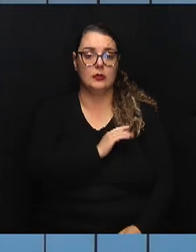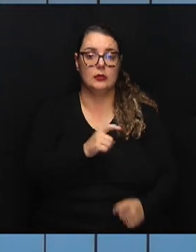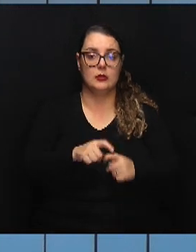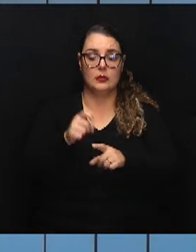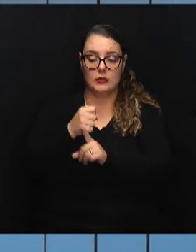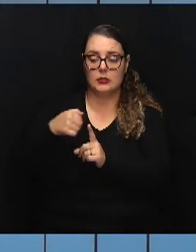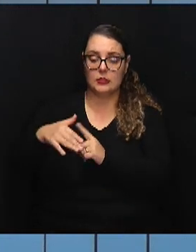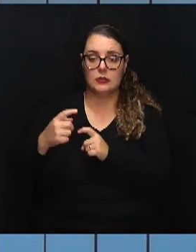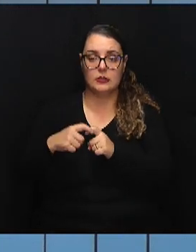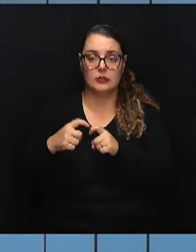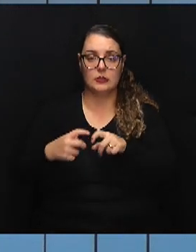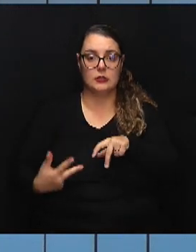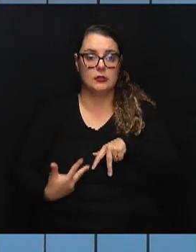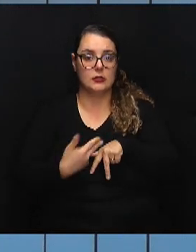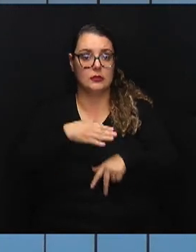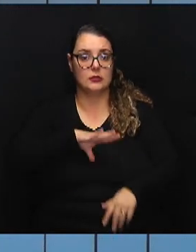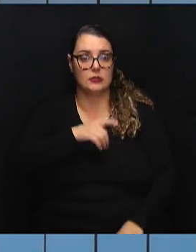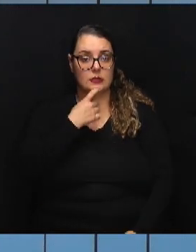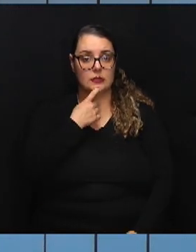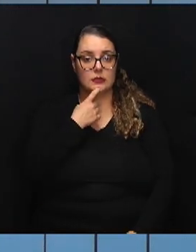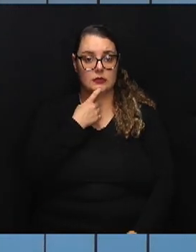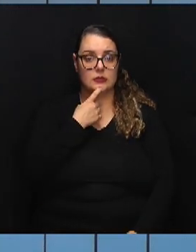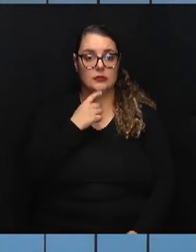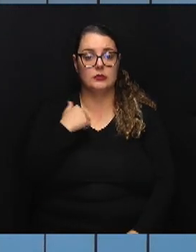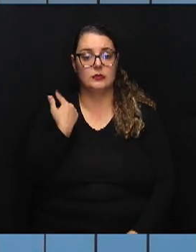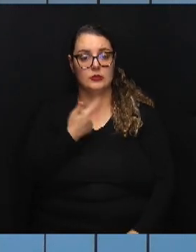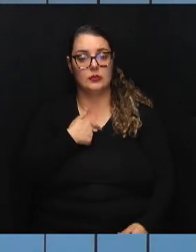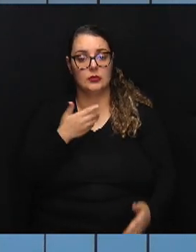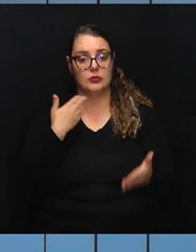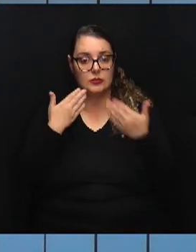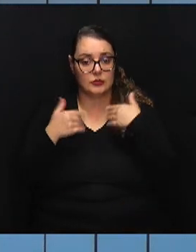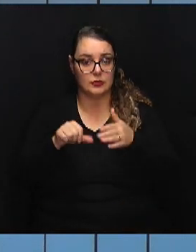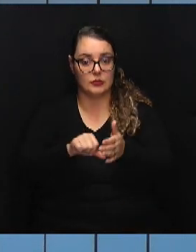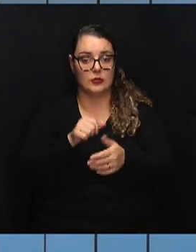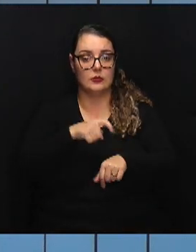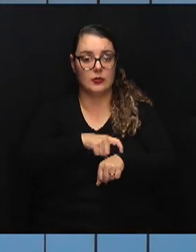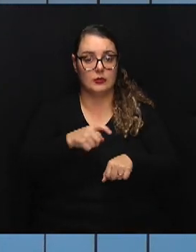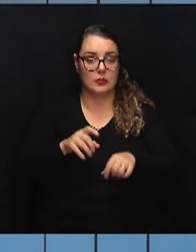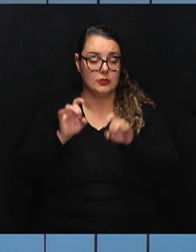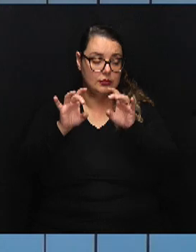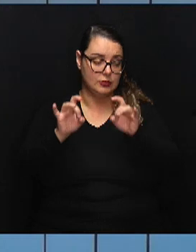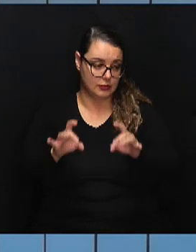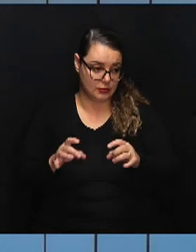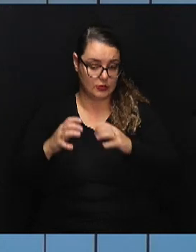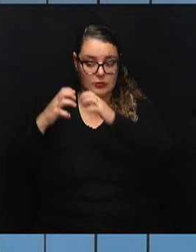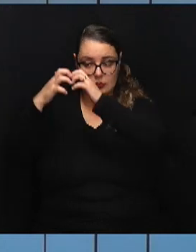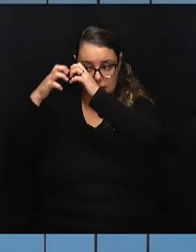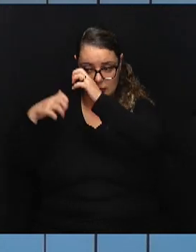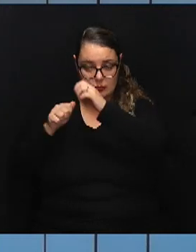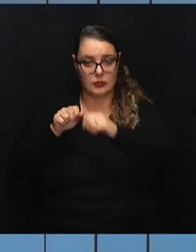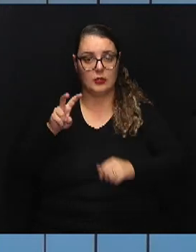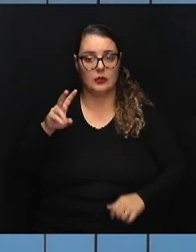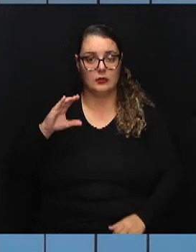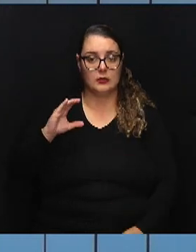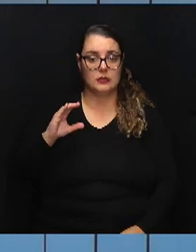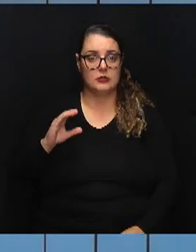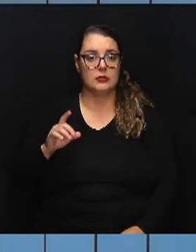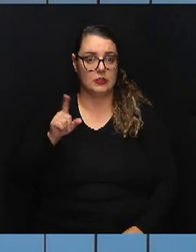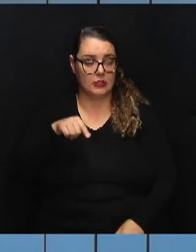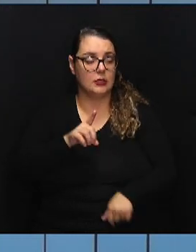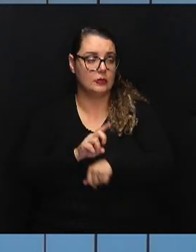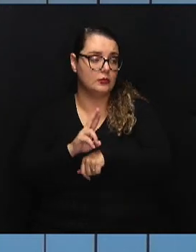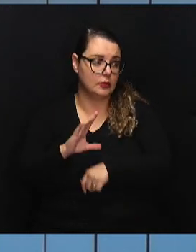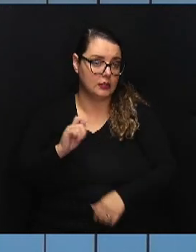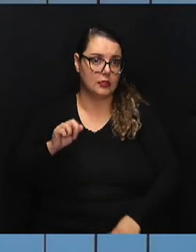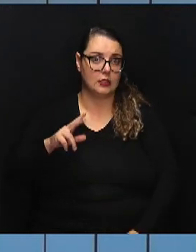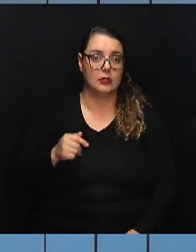Medicina e Cirurgia de Campinas. Nós já falamos no primeiro bloco especificamente do AVC, né, doutora Carla? Agora nós vamos falar